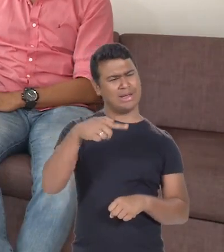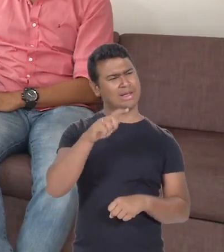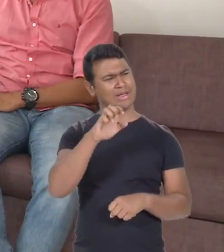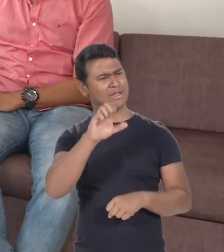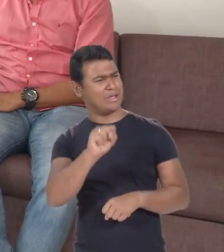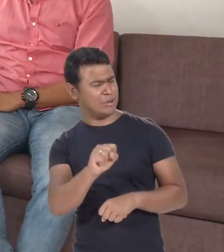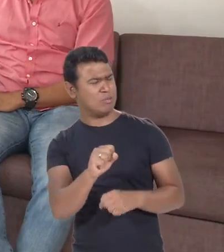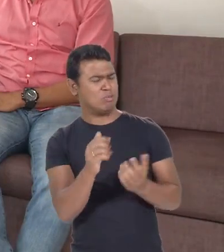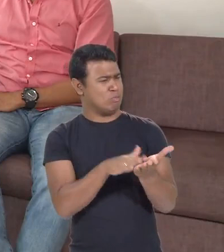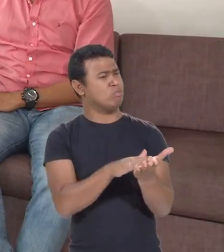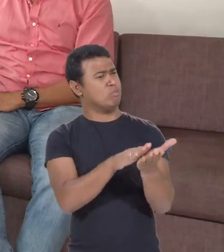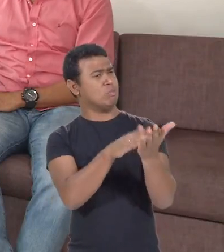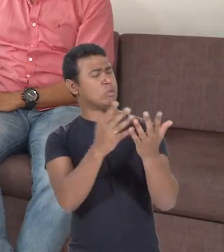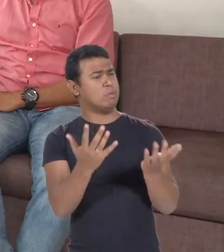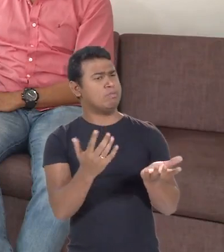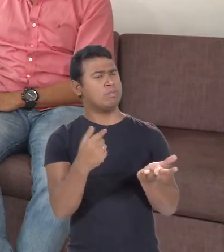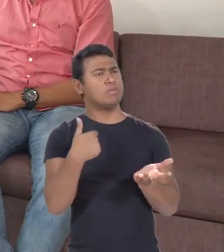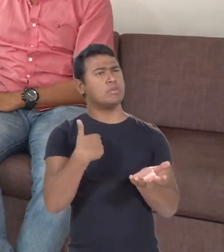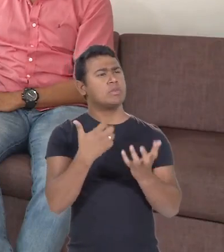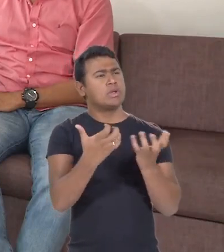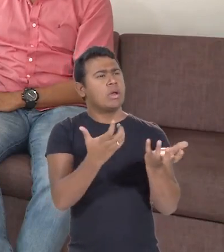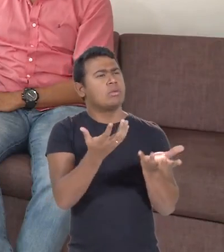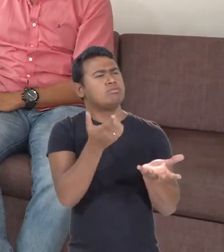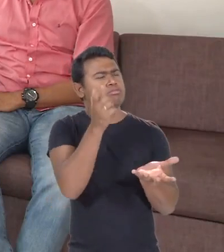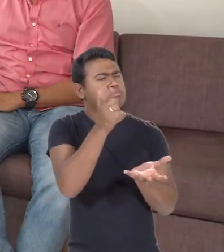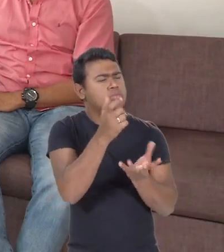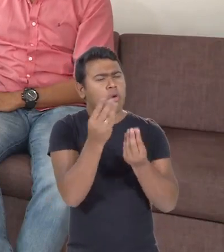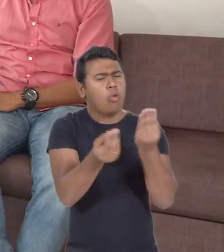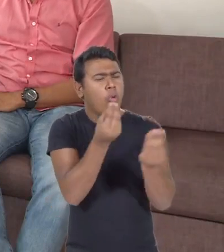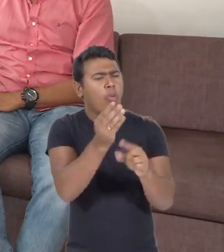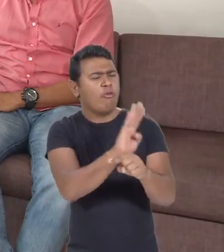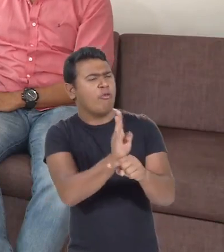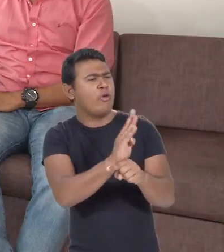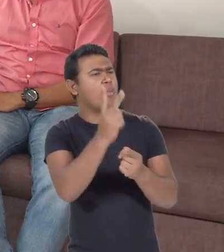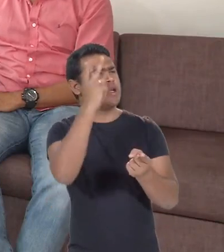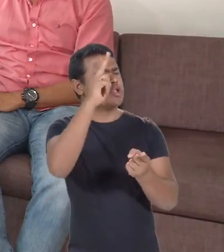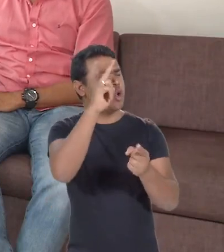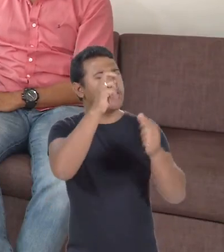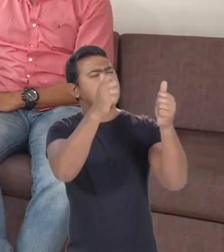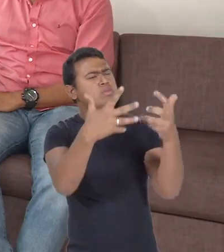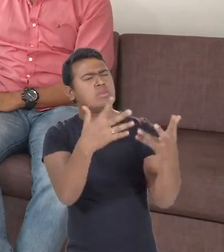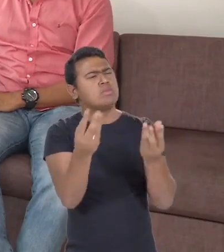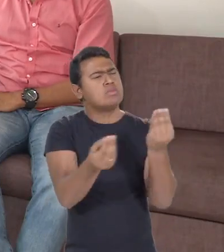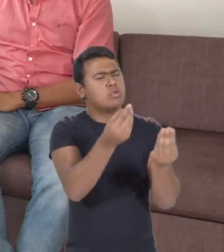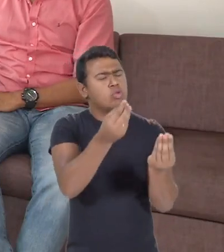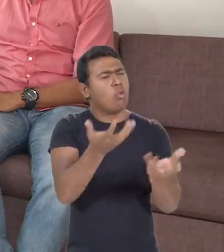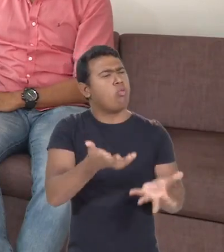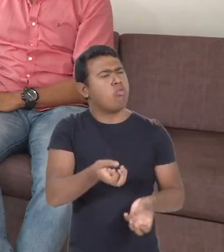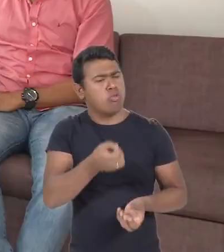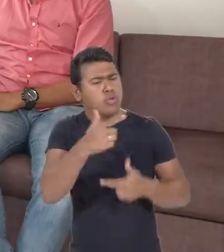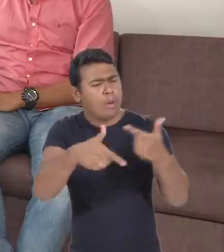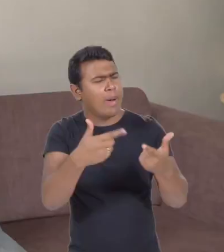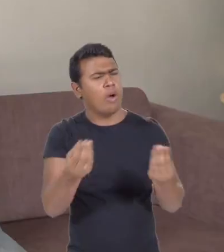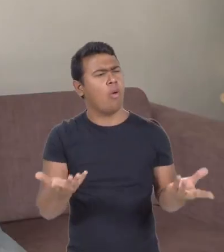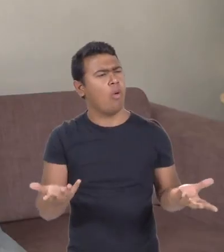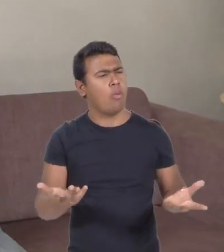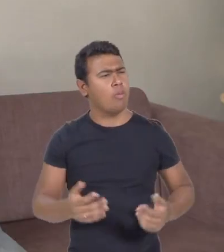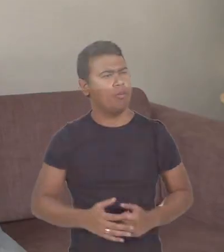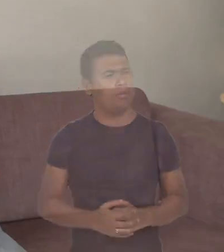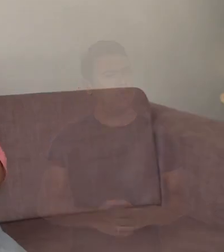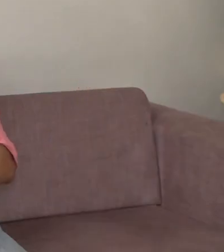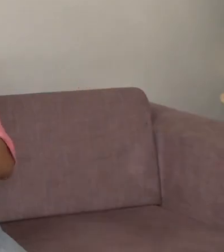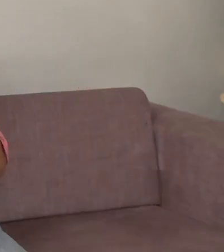saber como é que foi esse trabalho, que história é contada nesse filme e como é que foi essa atuação sua?